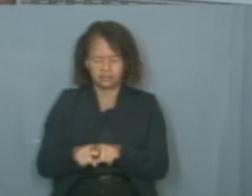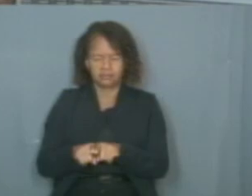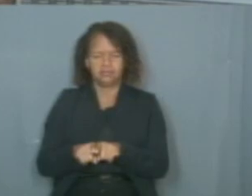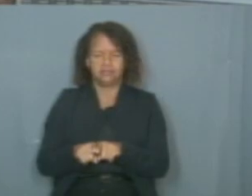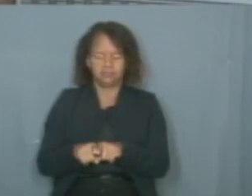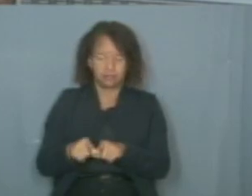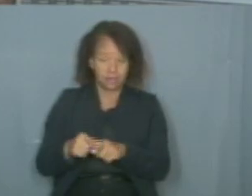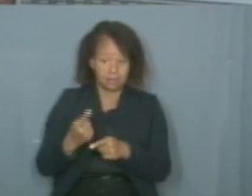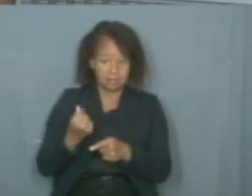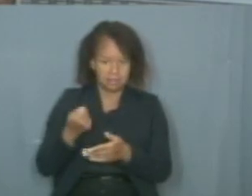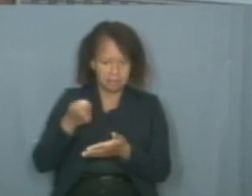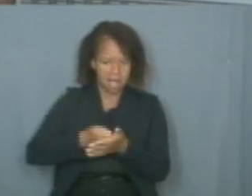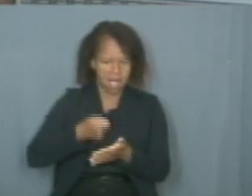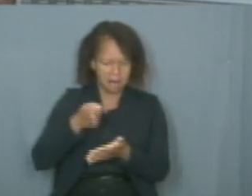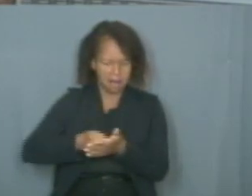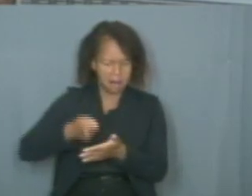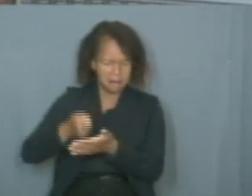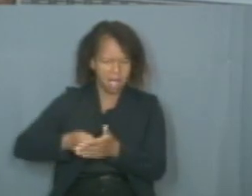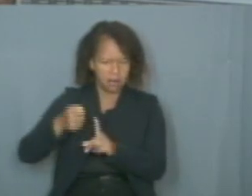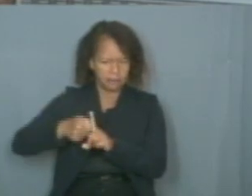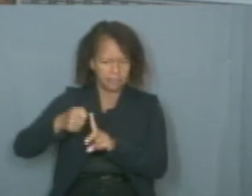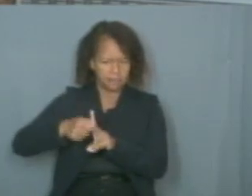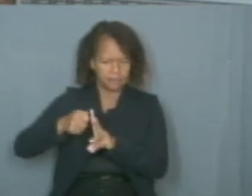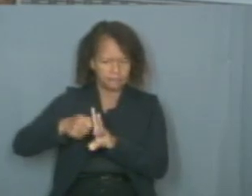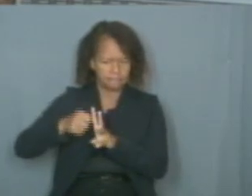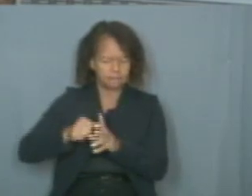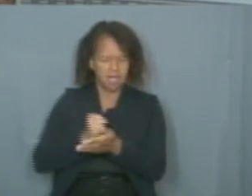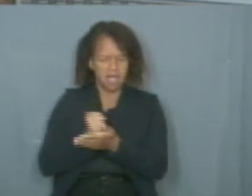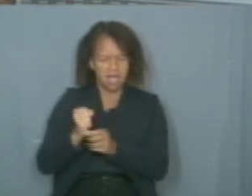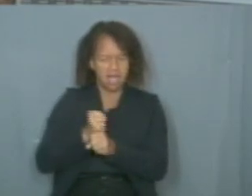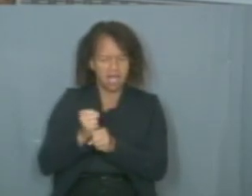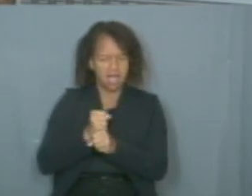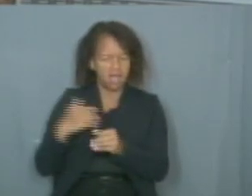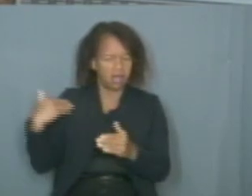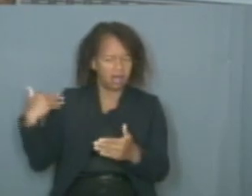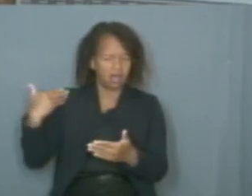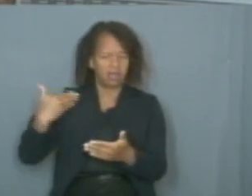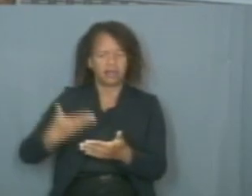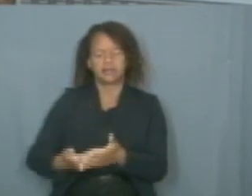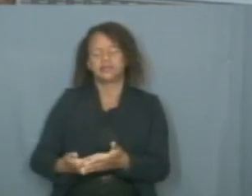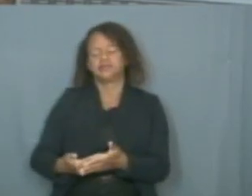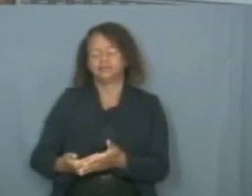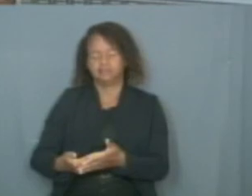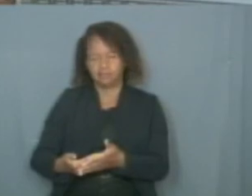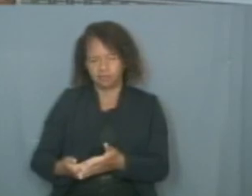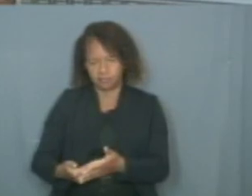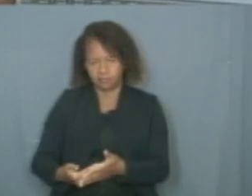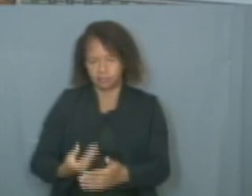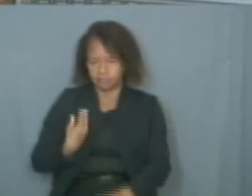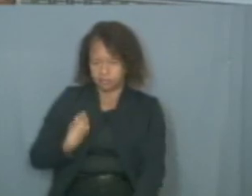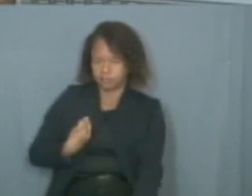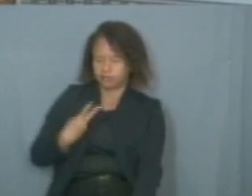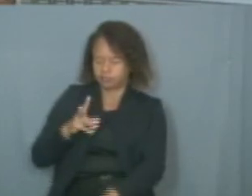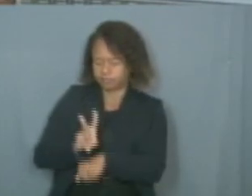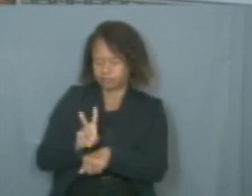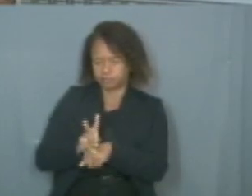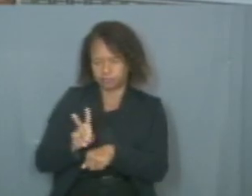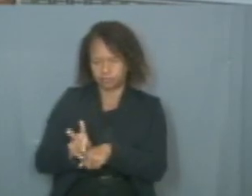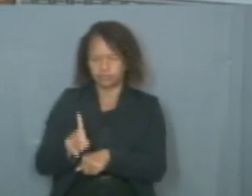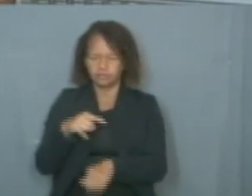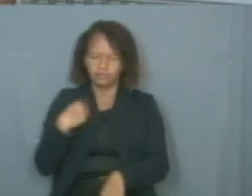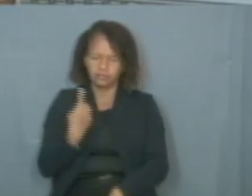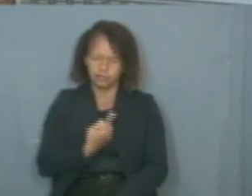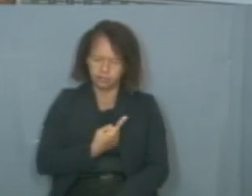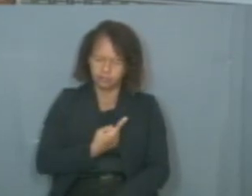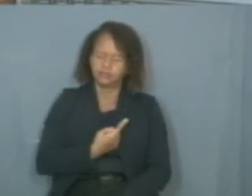grandes contribuições à sociedade e à sustentação de suas famílias, que